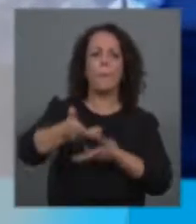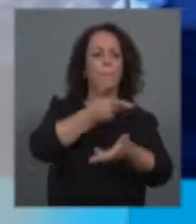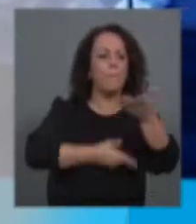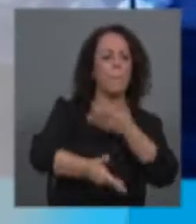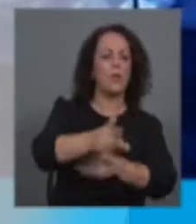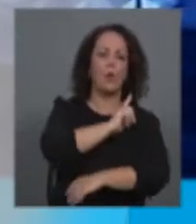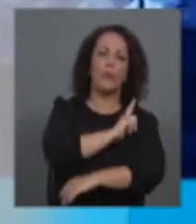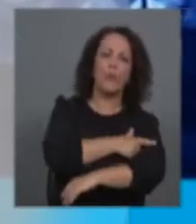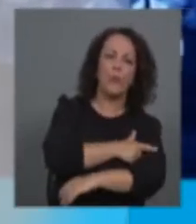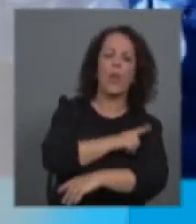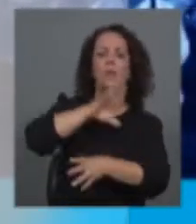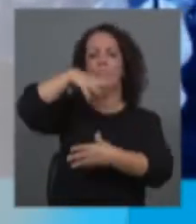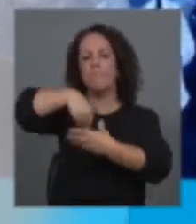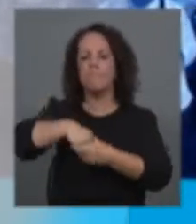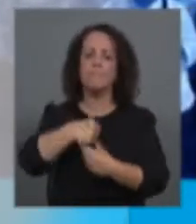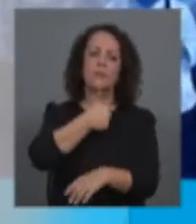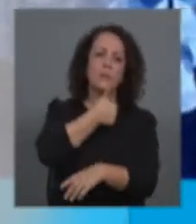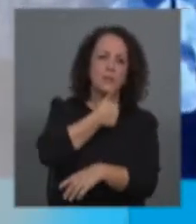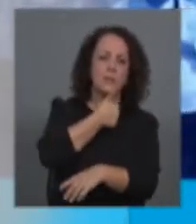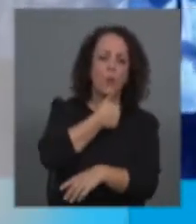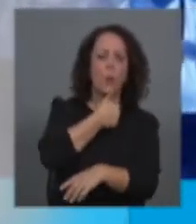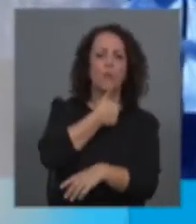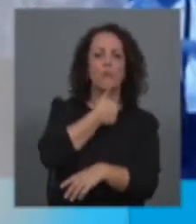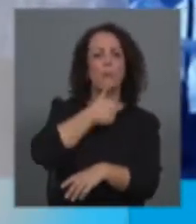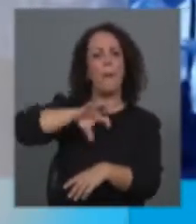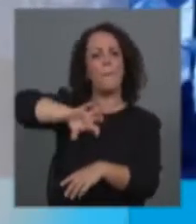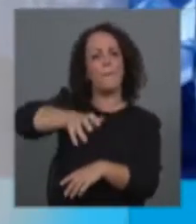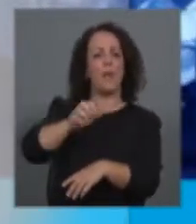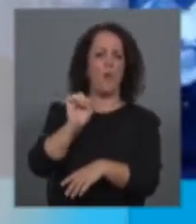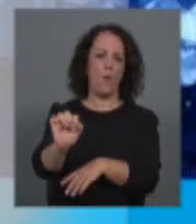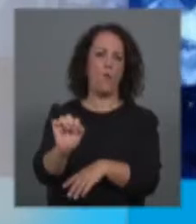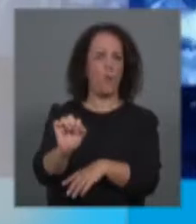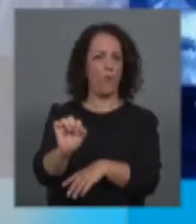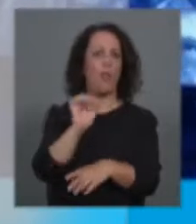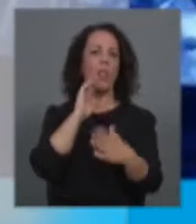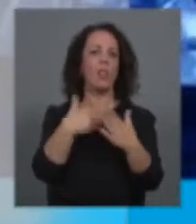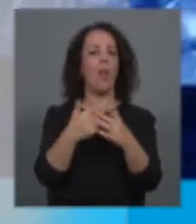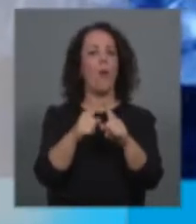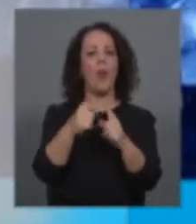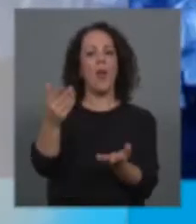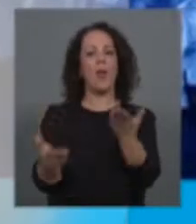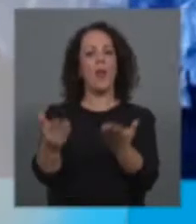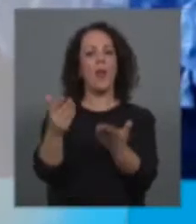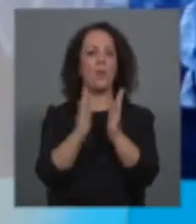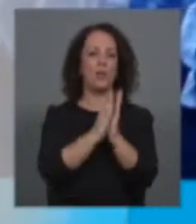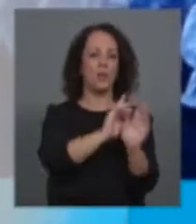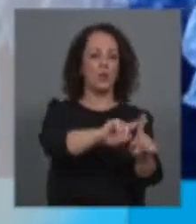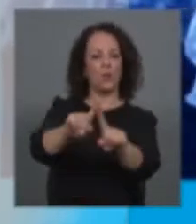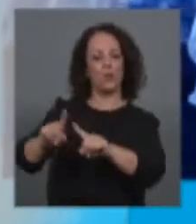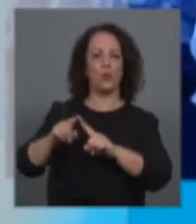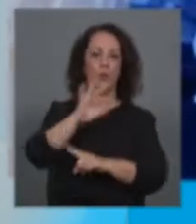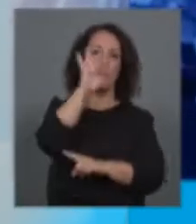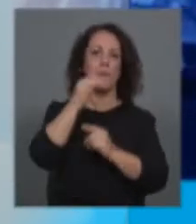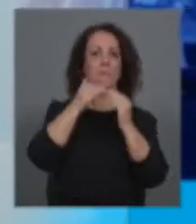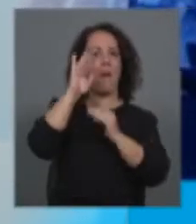poder e tomar parte das decisões do país, com este equilíbrio das várias religiões mais presentes. E,